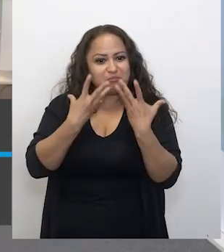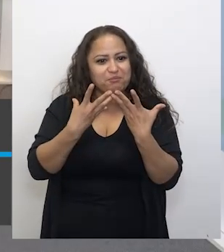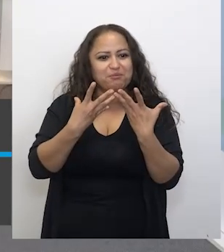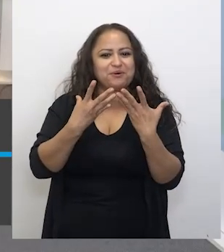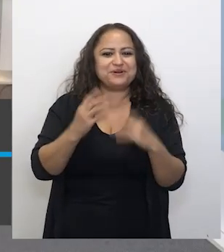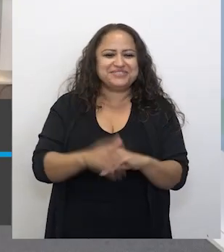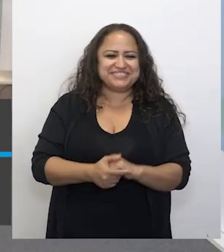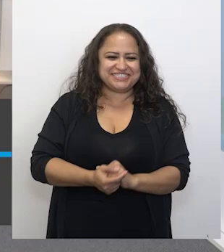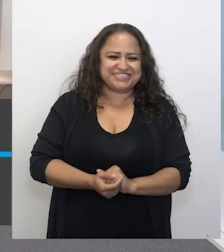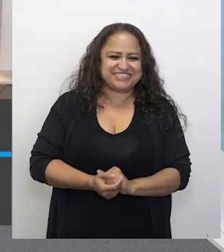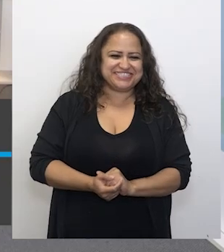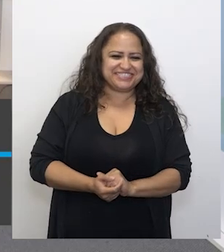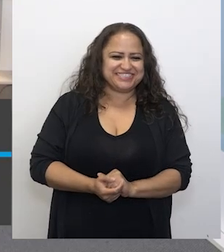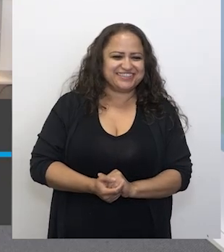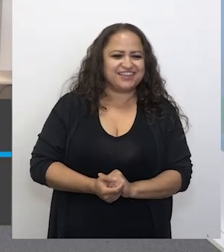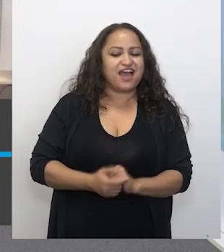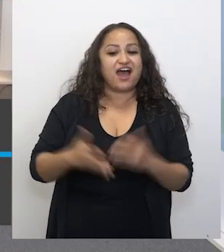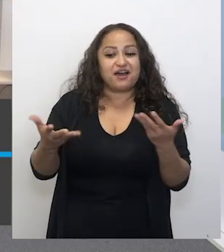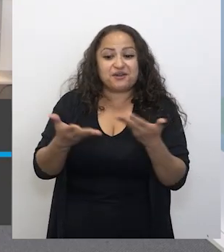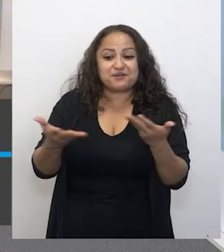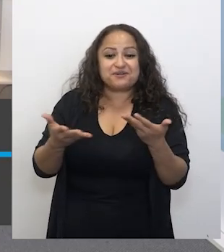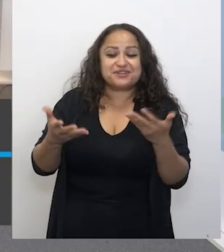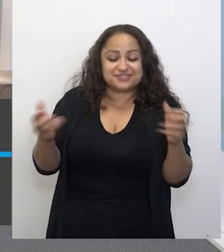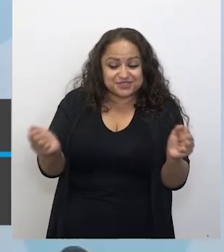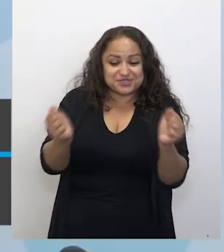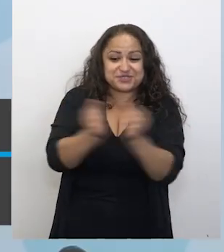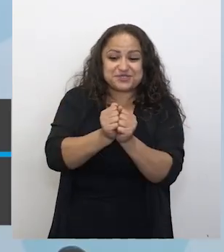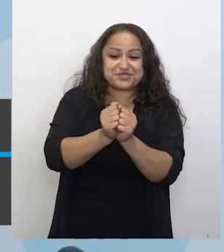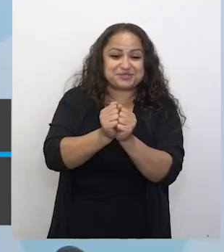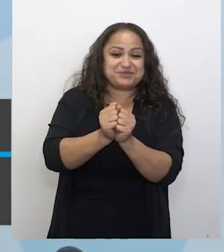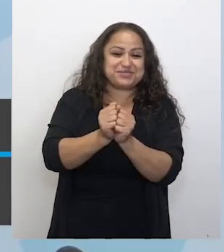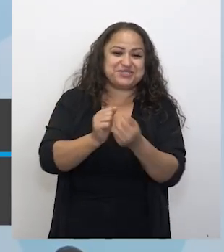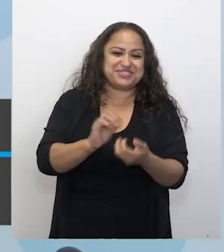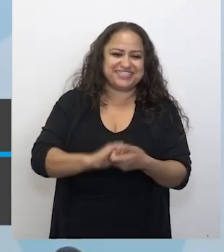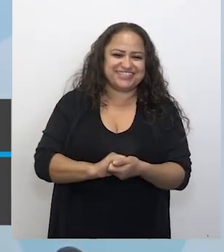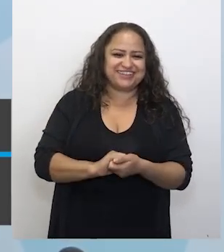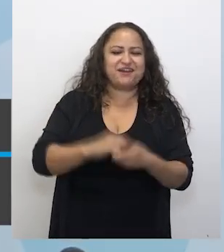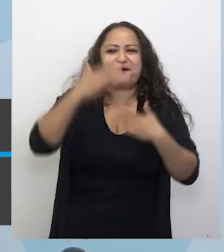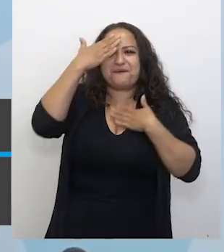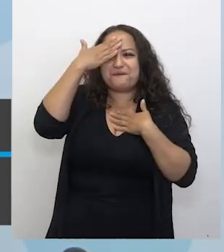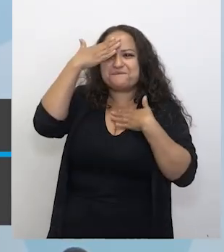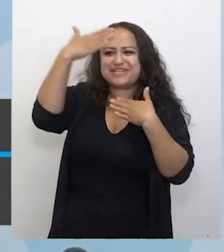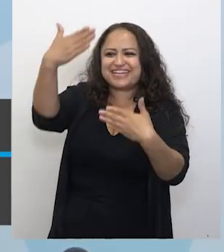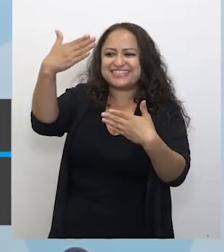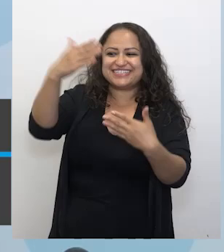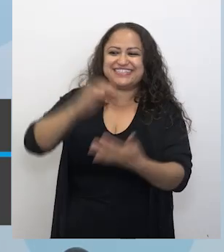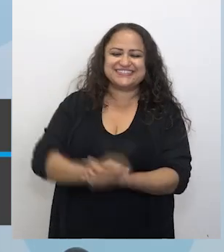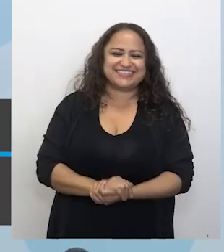o convite para estarmos juntos em próximas oportunidades, professor. Muito agradecida.